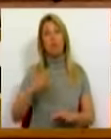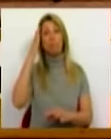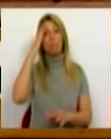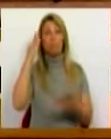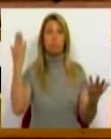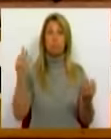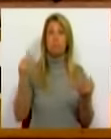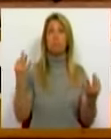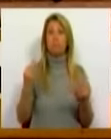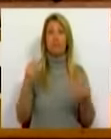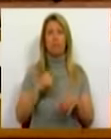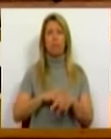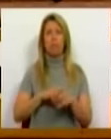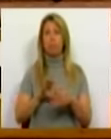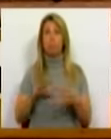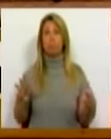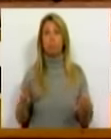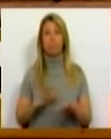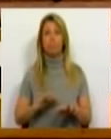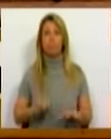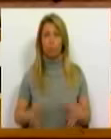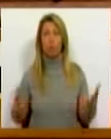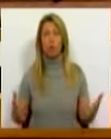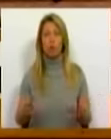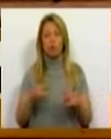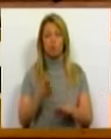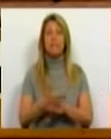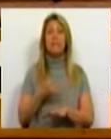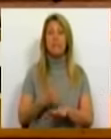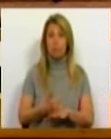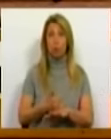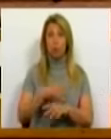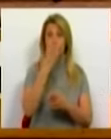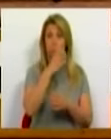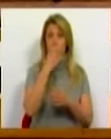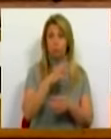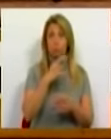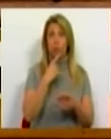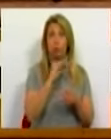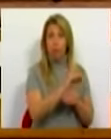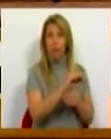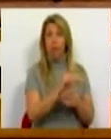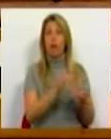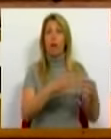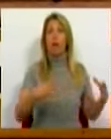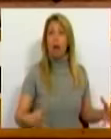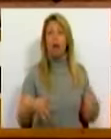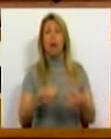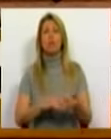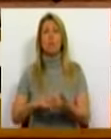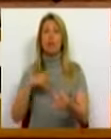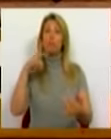isso, extemporâneas. No setor da suinicultura, segundo dados da Federação Portuguesa de Associações de